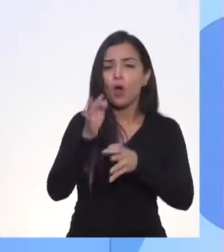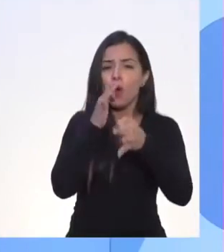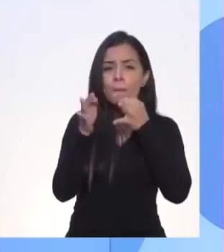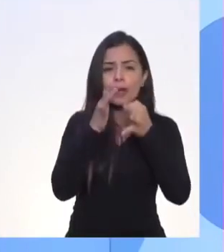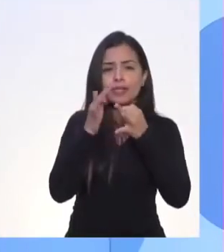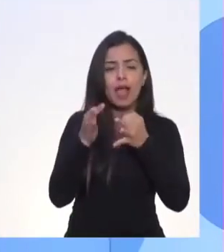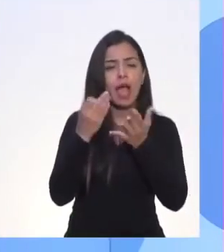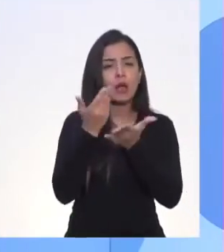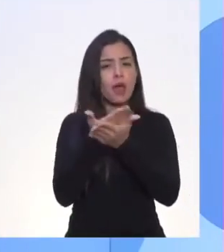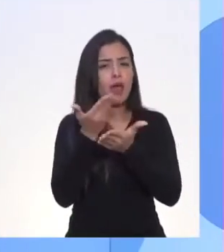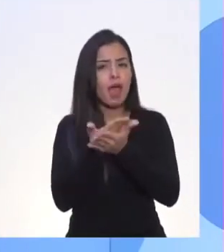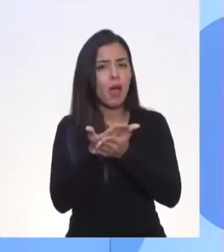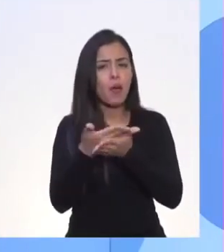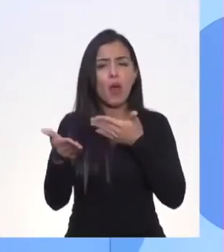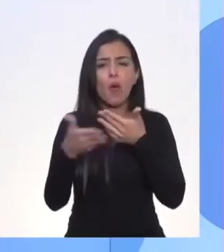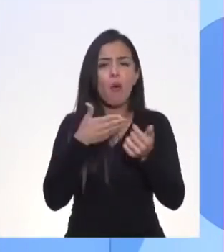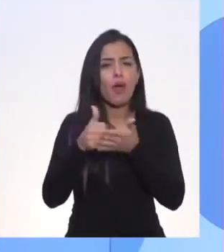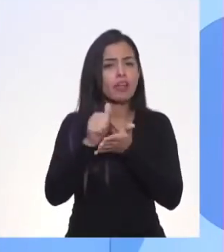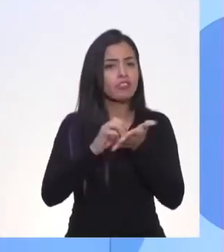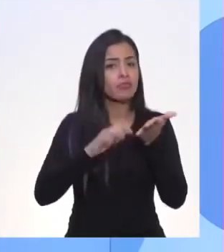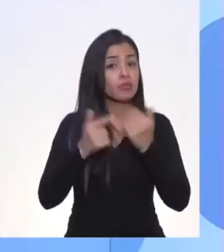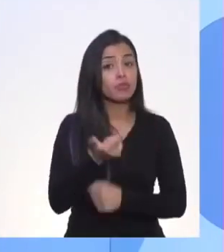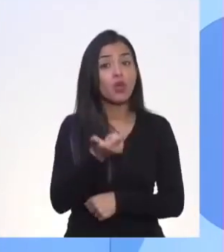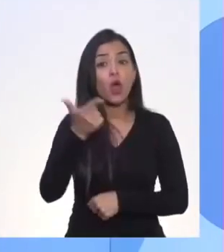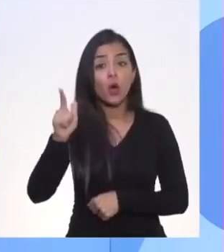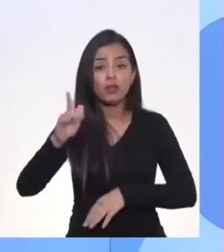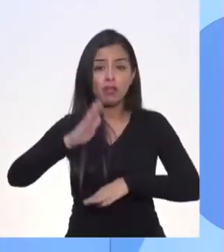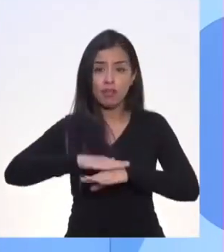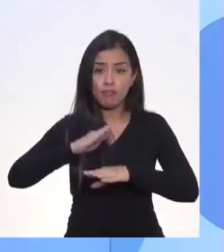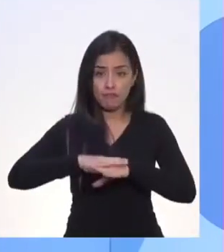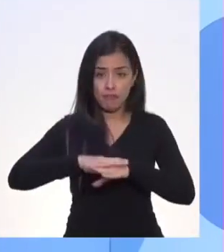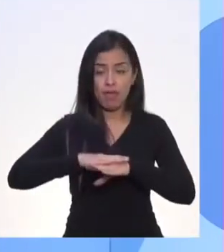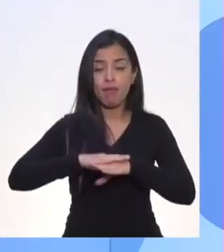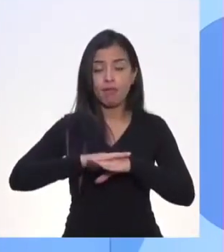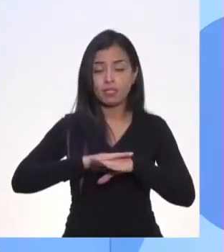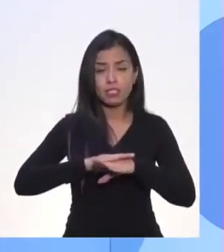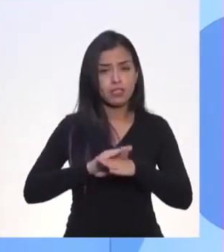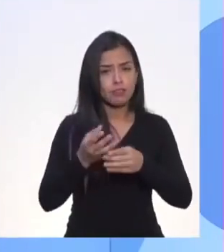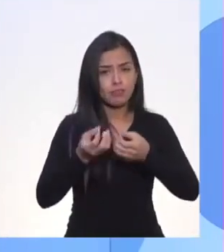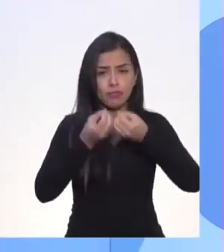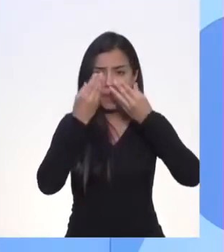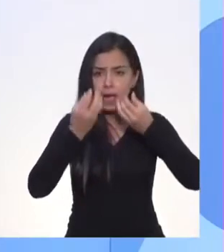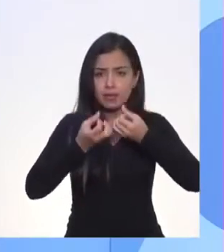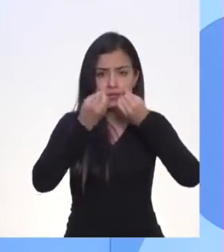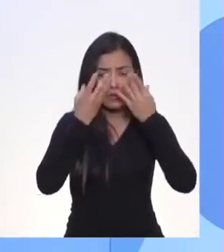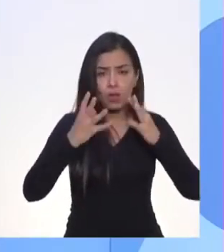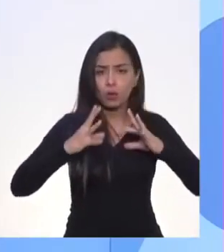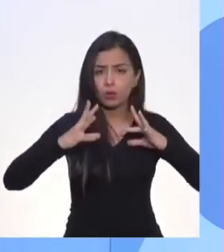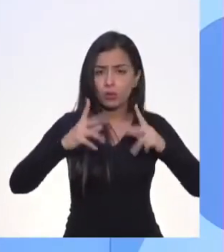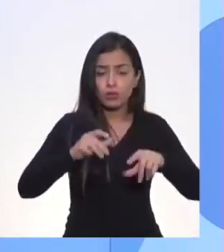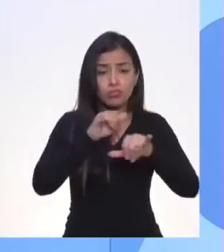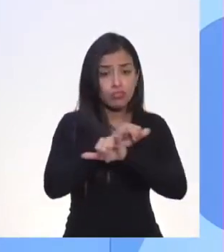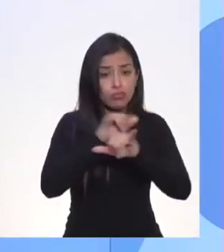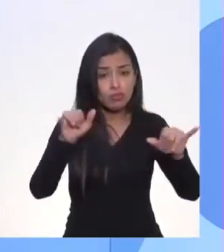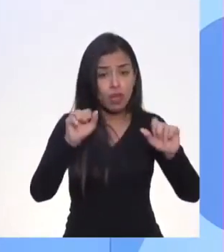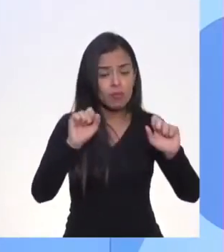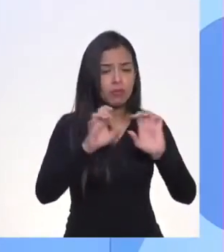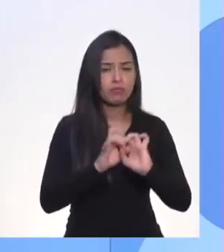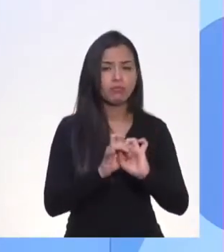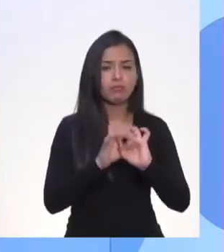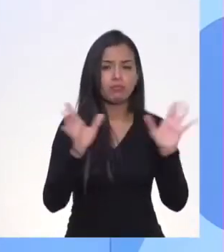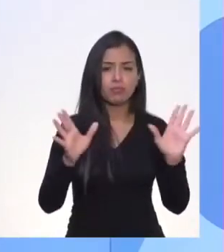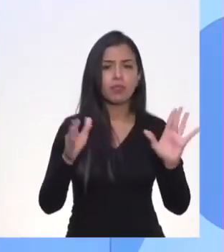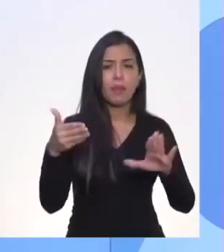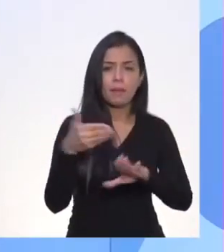qualquer outra atividade que vocês tenham feito em cima da aula, ou qualquer outra informação que vocês queiram divulgar. Está aberto para a participação